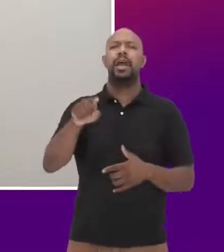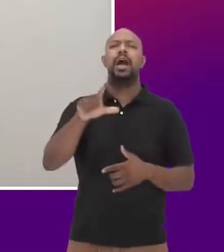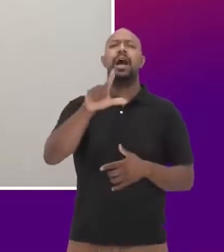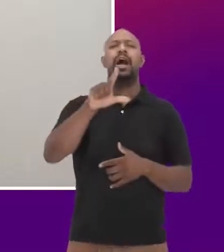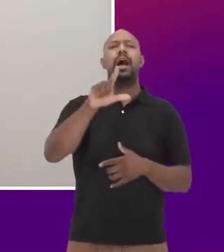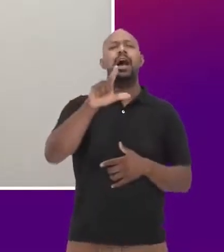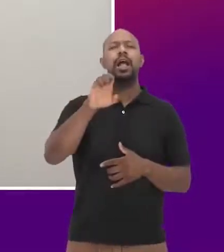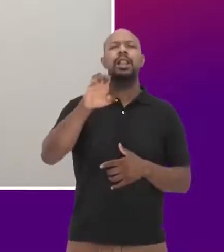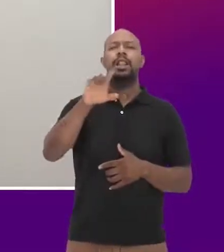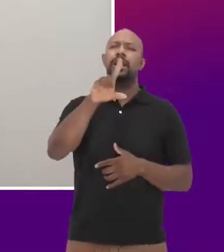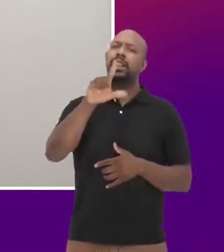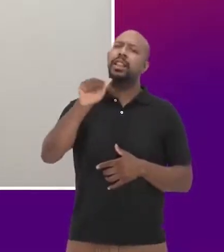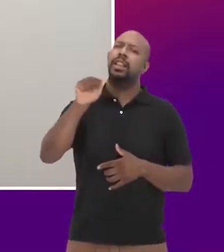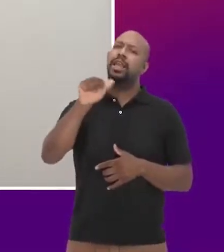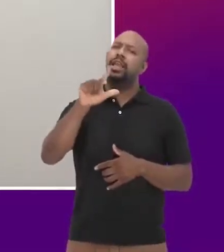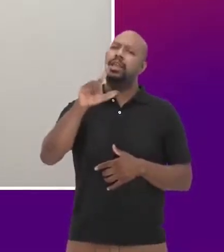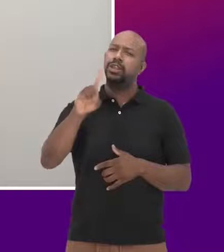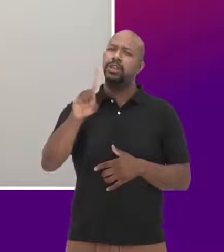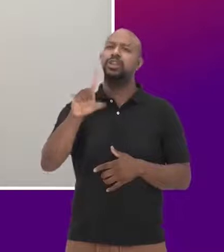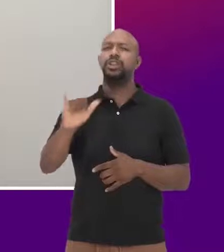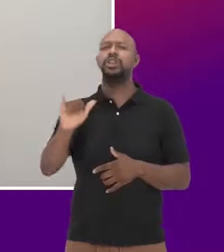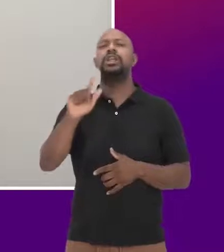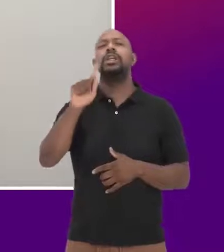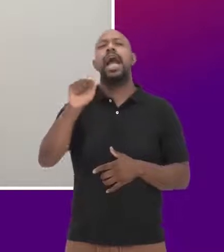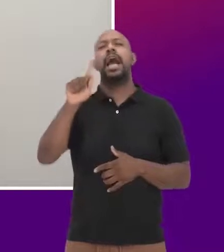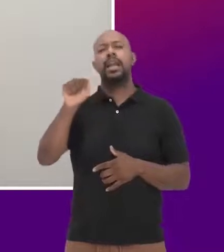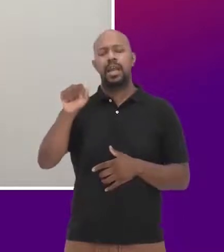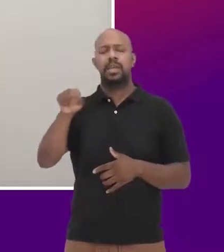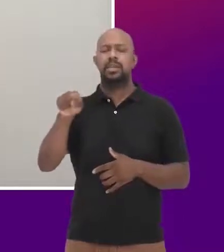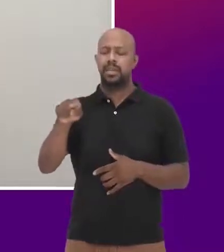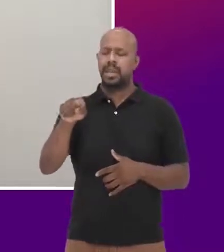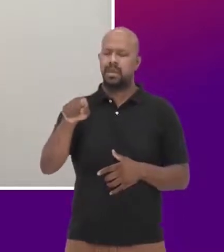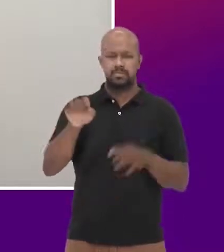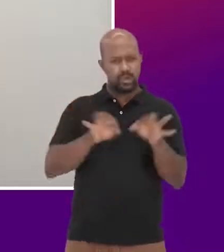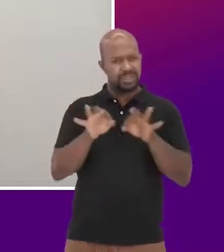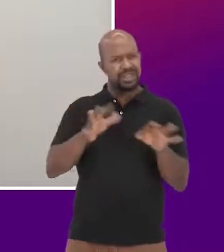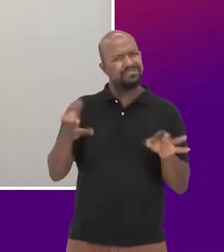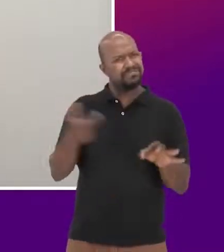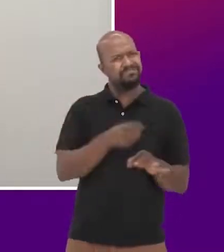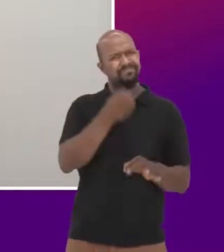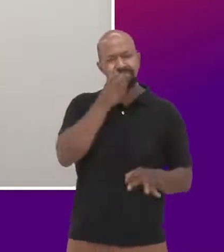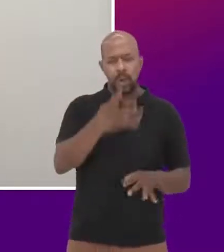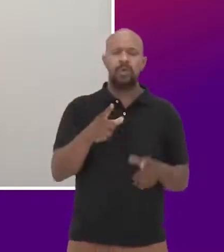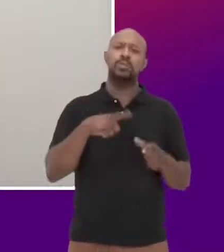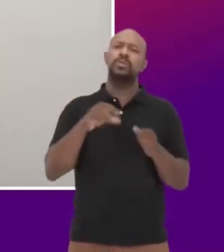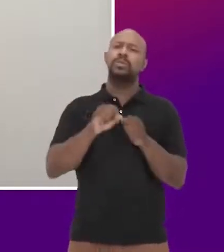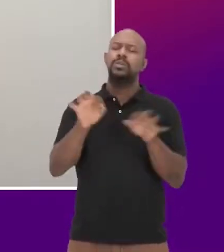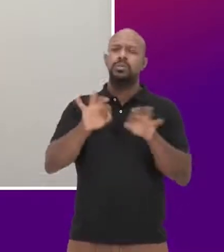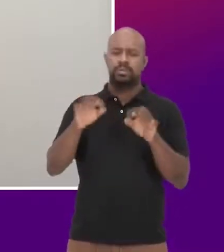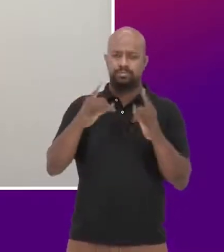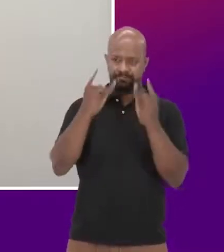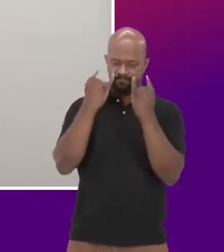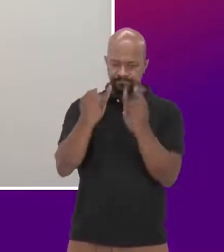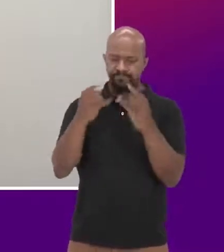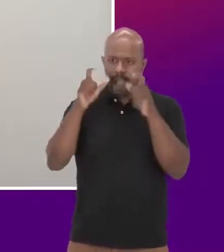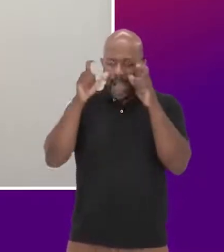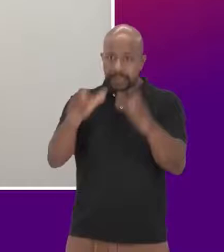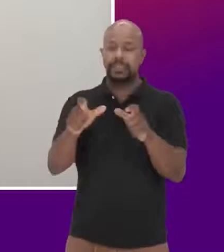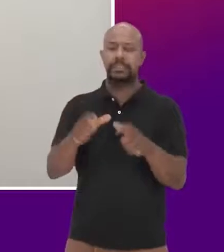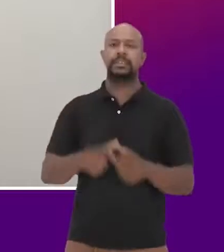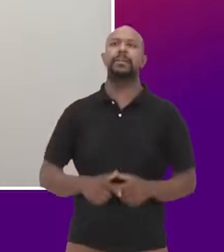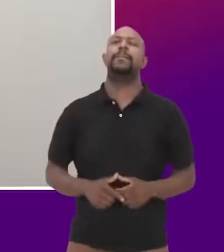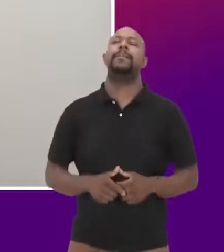Gaga, que era um projeto bastante bem feito, onde tinha uma coisa que me chamou muita